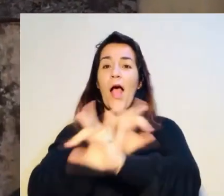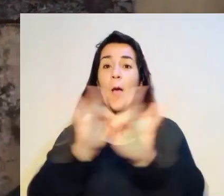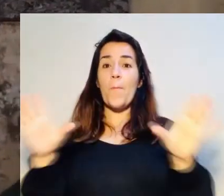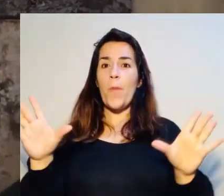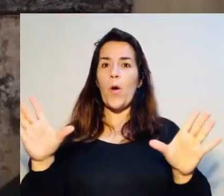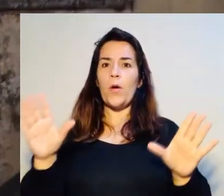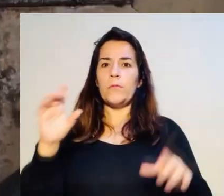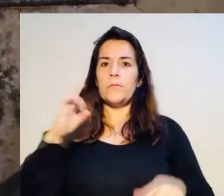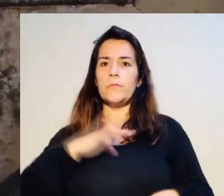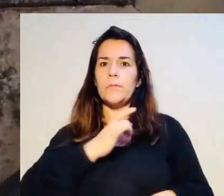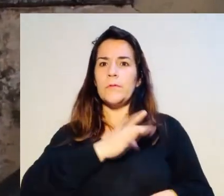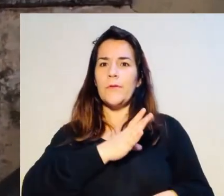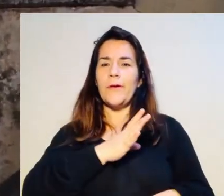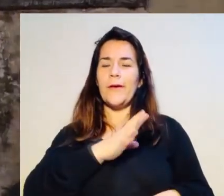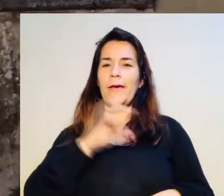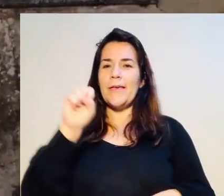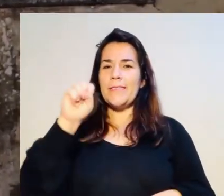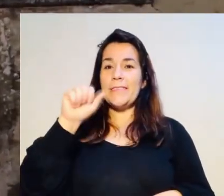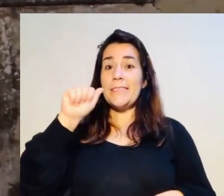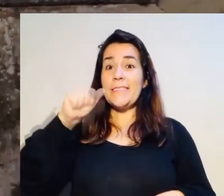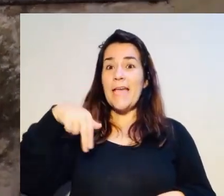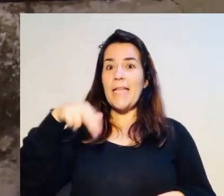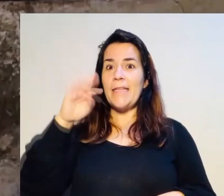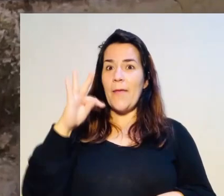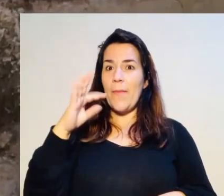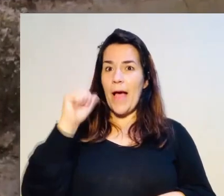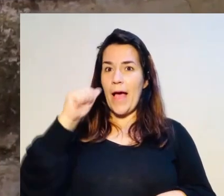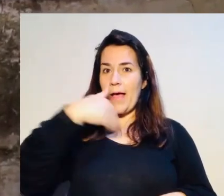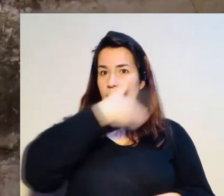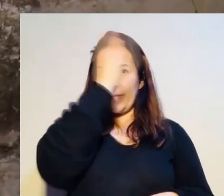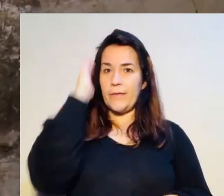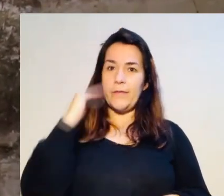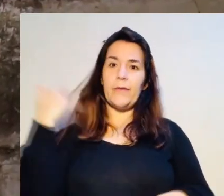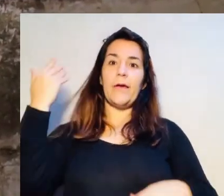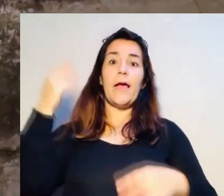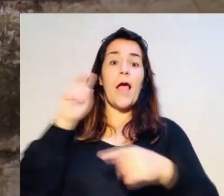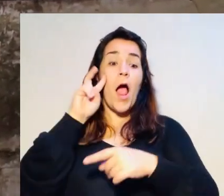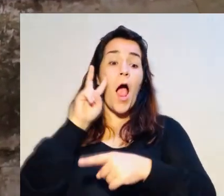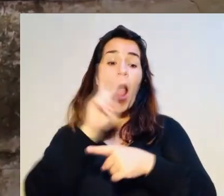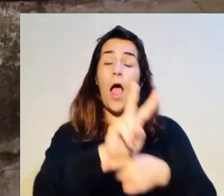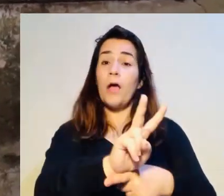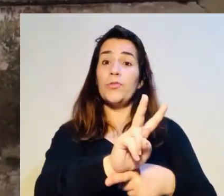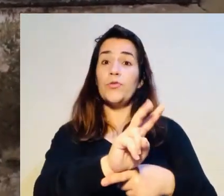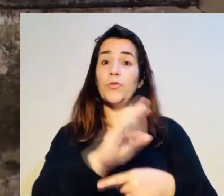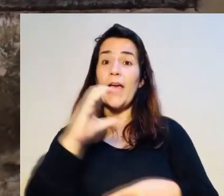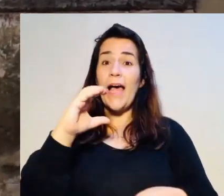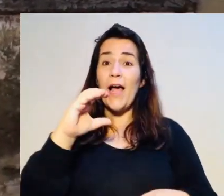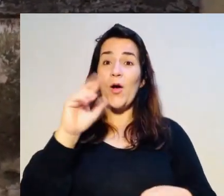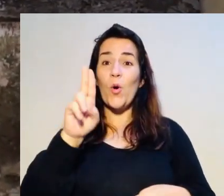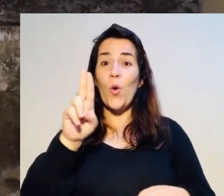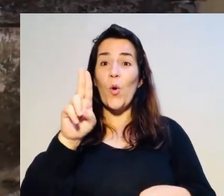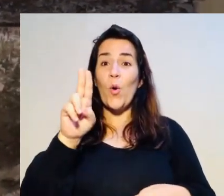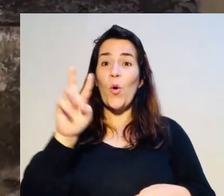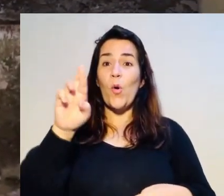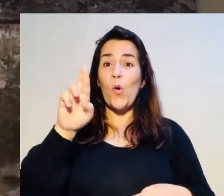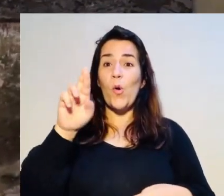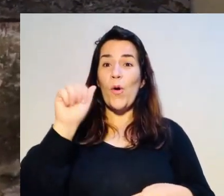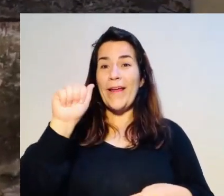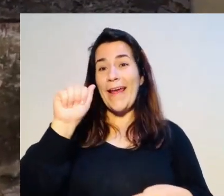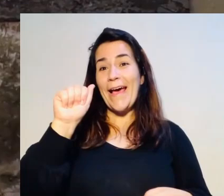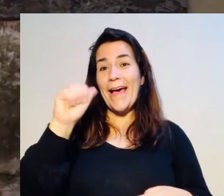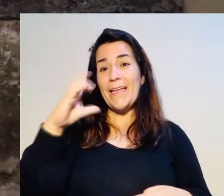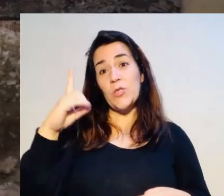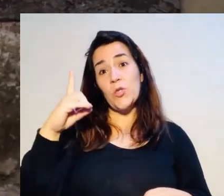dor. Então, a erva de Santa Maria, para as dores, é um remédio curador. Curador. Já diz tudo,